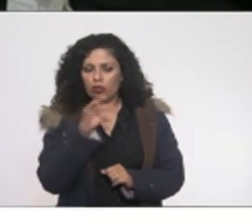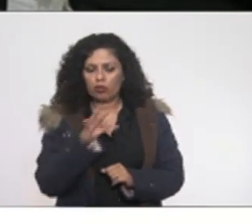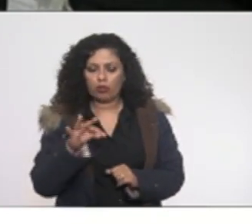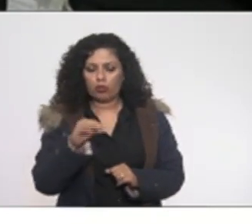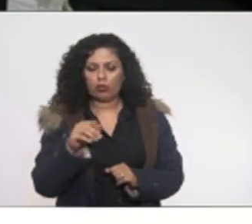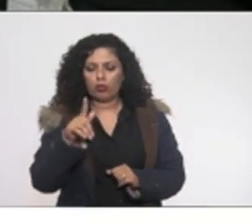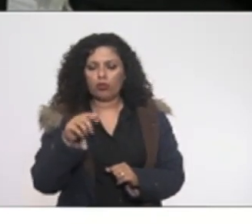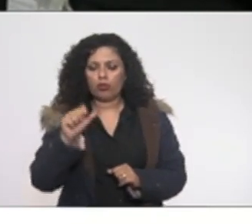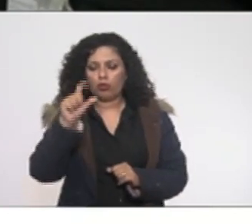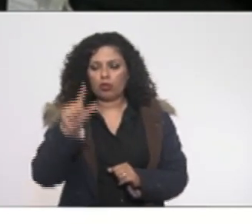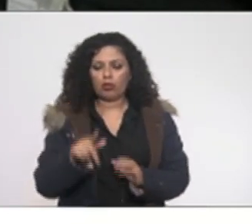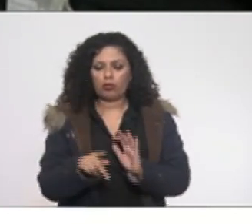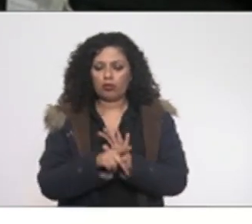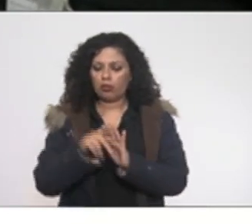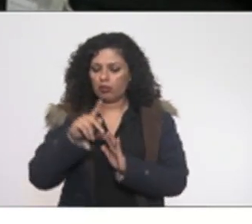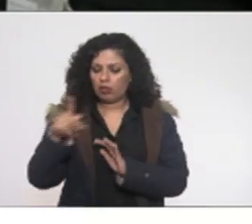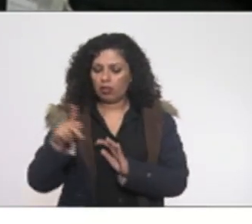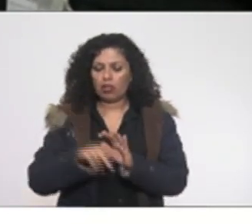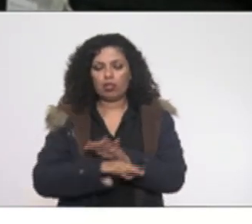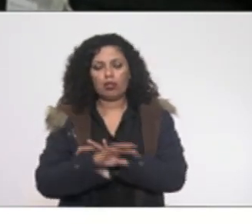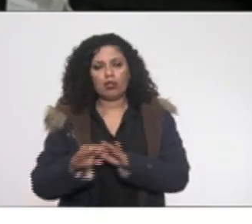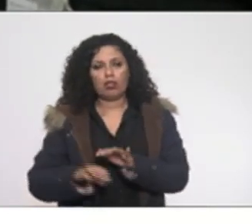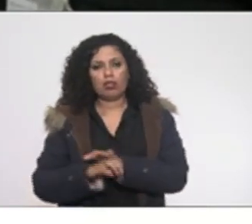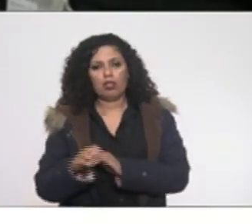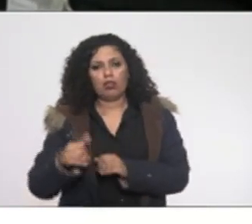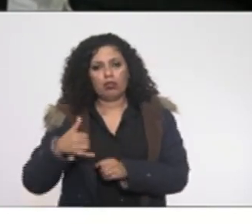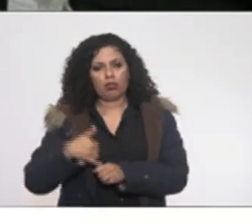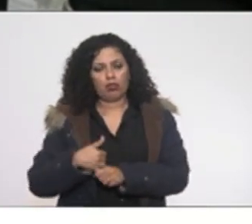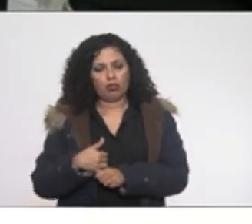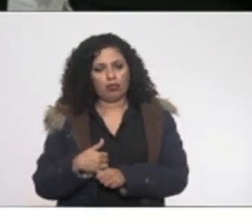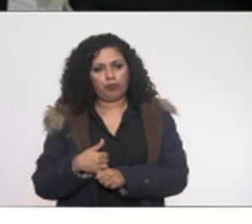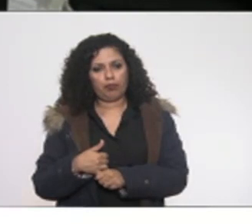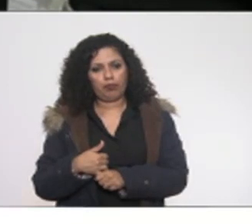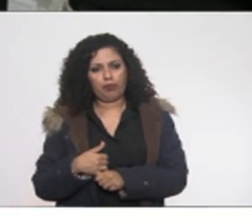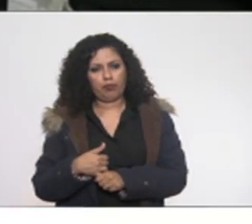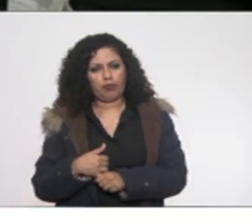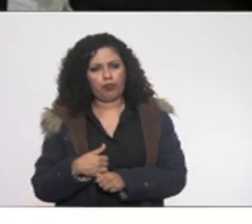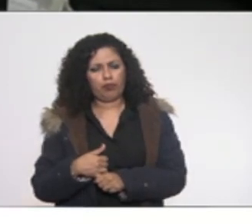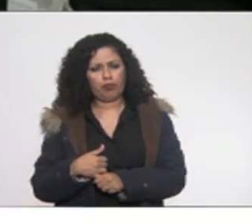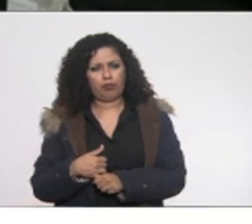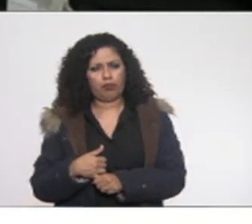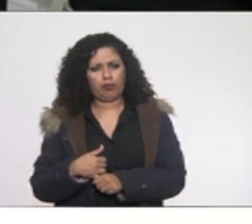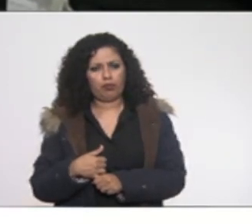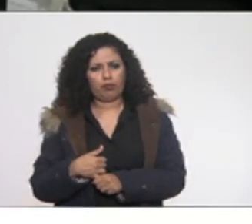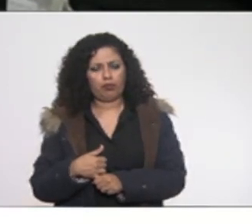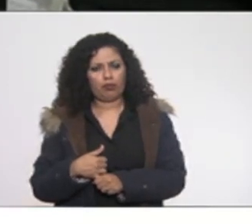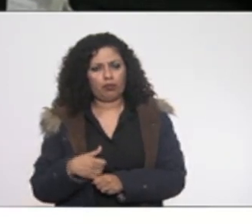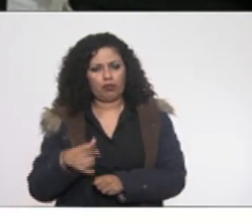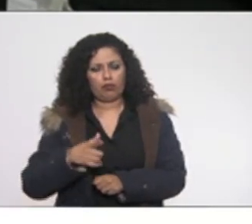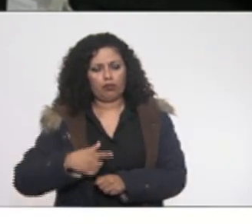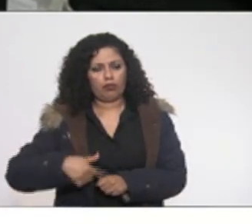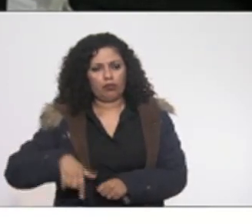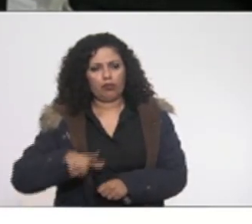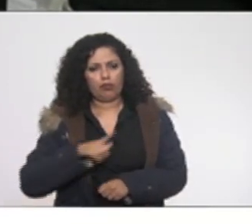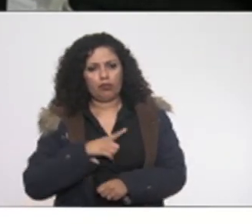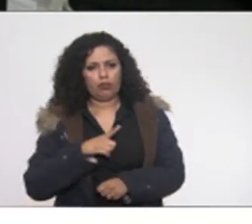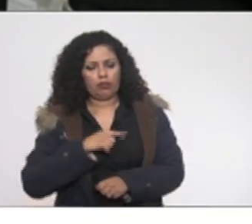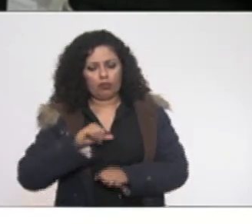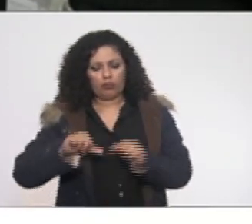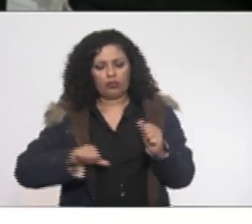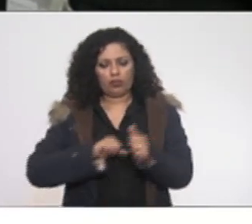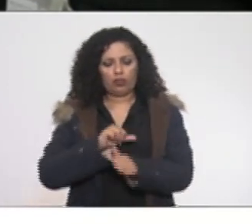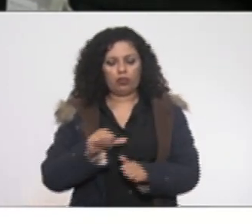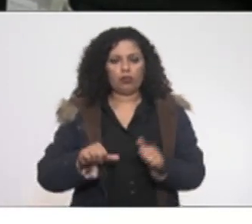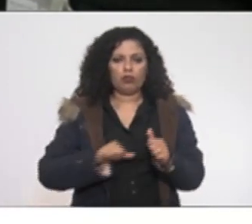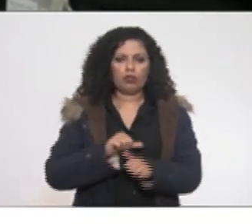pela Petrobras, não tem nenhum agente privado. Além disso, nós temos uma deficiência, como só a Petrobras tem, a gente tem uma deficiência de infraestrutura de